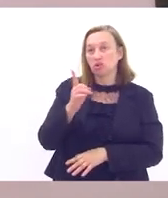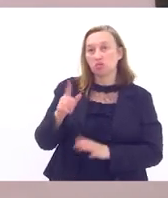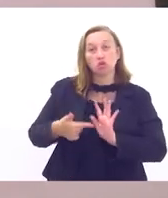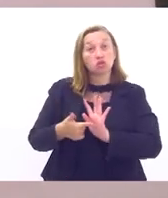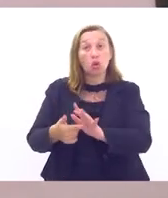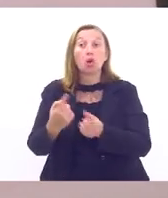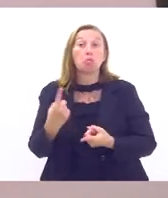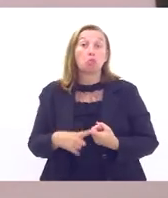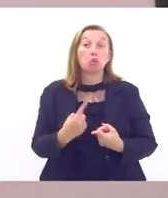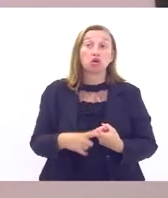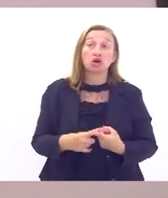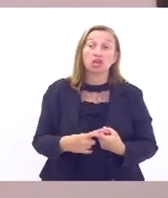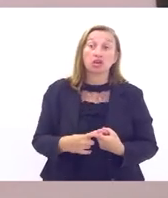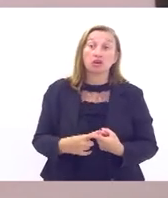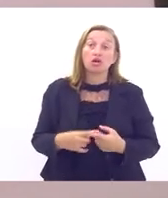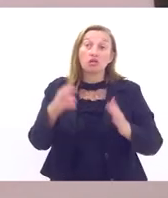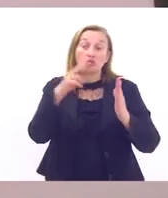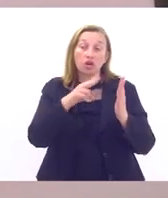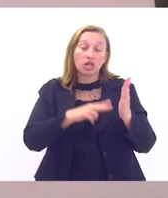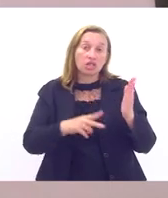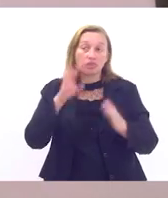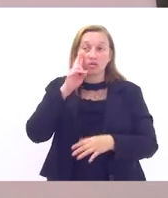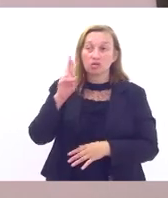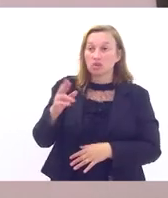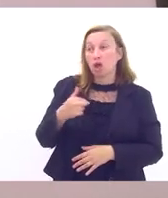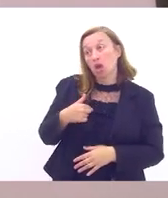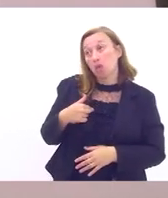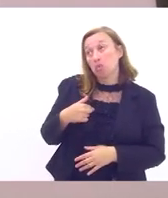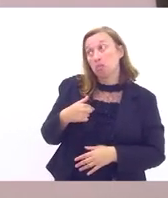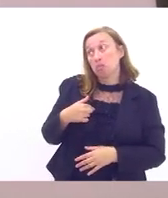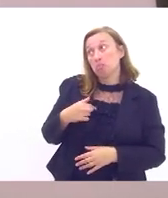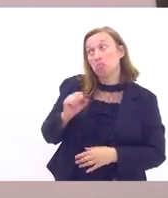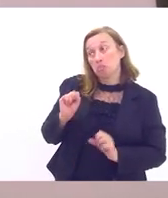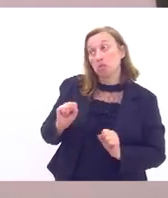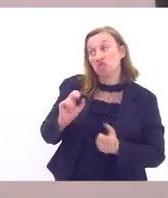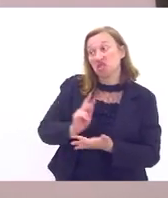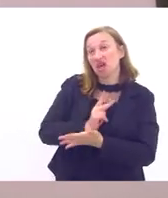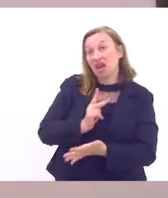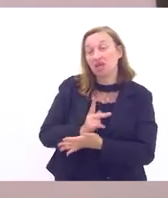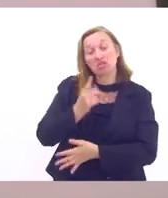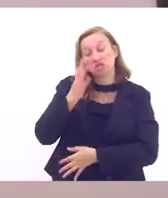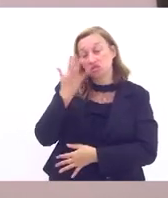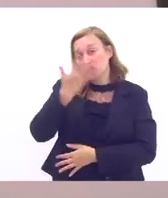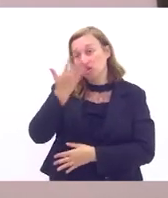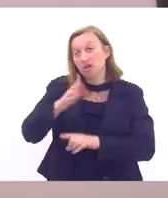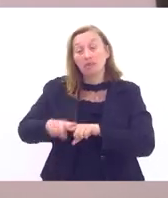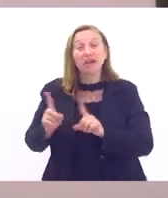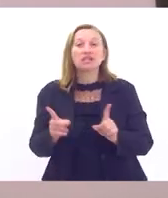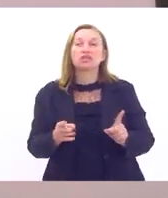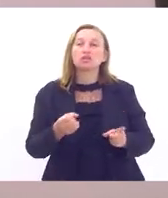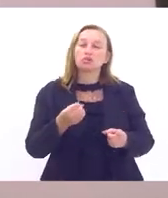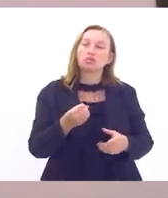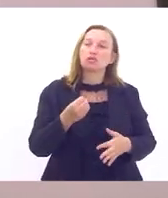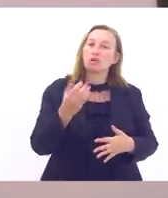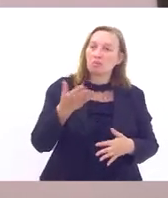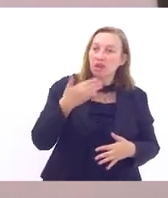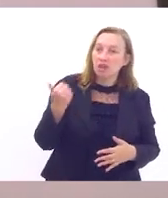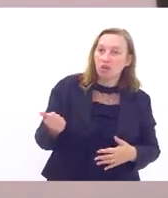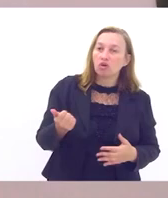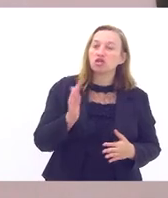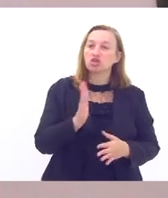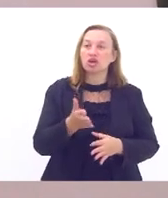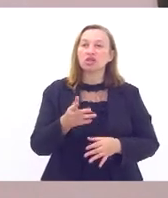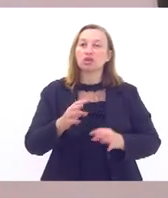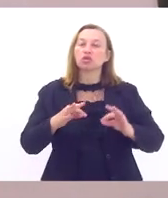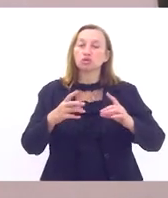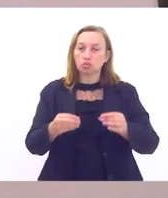porque foi lido pelo senhor. Eu, pelo menos, posso estar equivocada, mas eu não vislumbrei aqui. Mas, de toda sorte, melhor ainda que já está